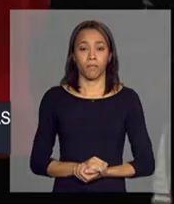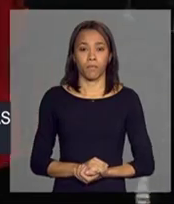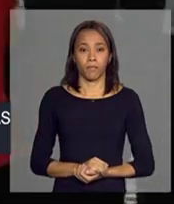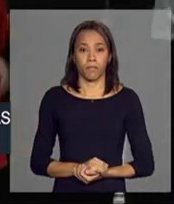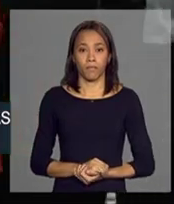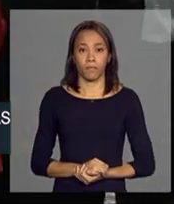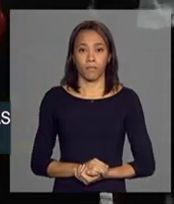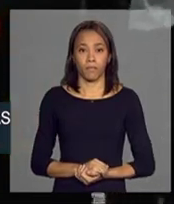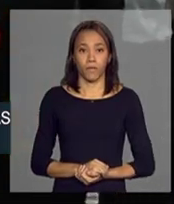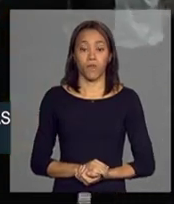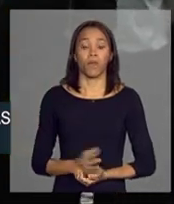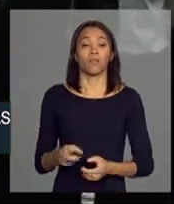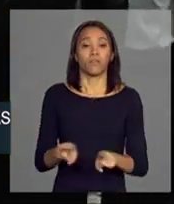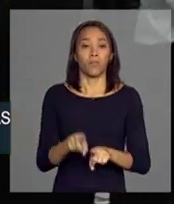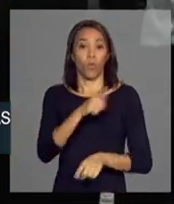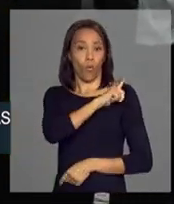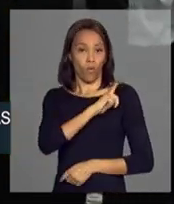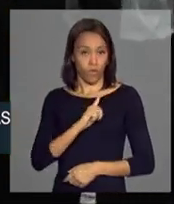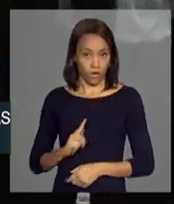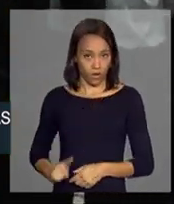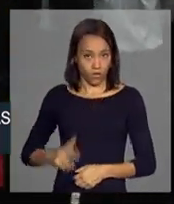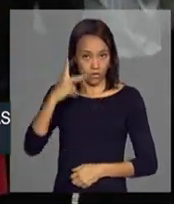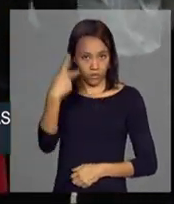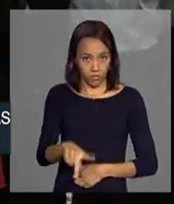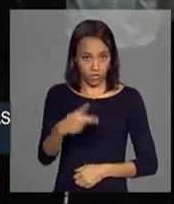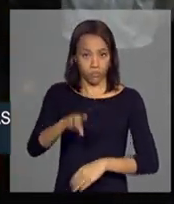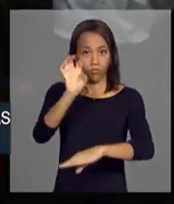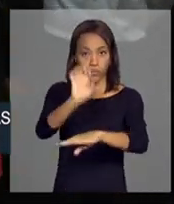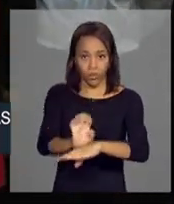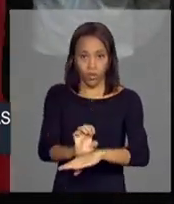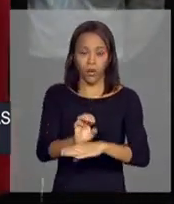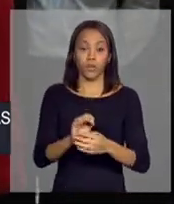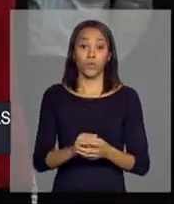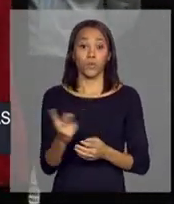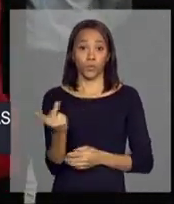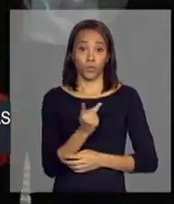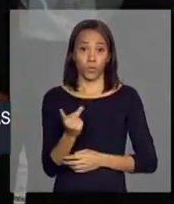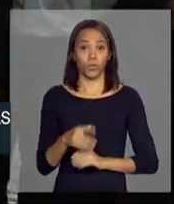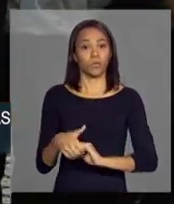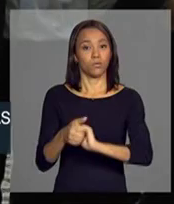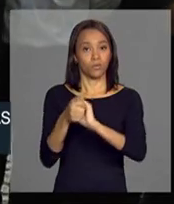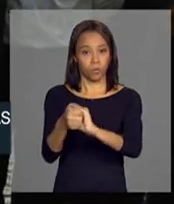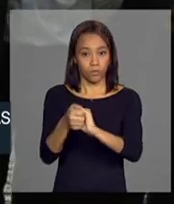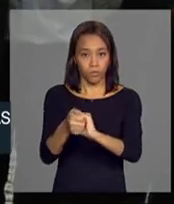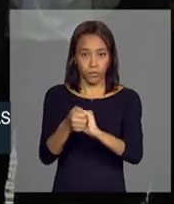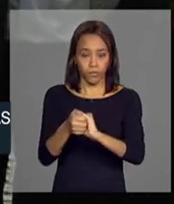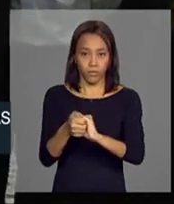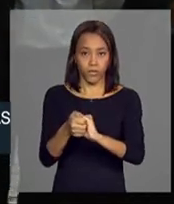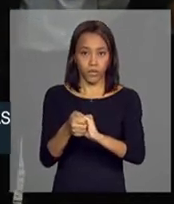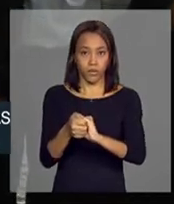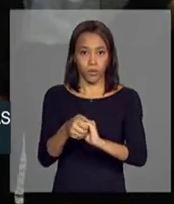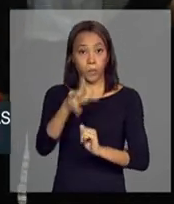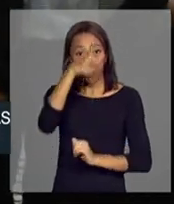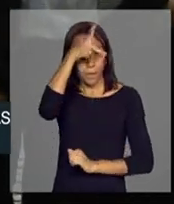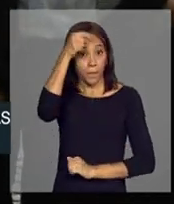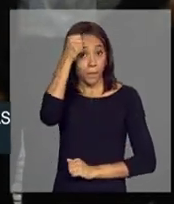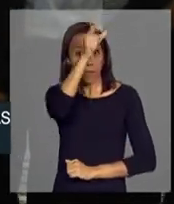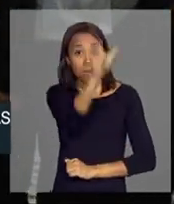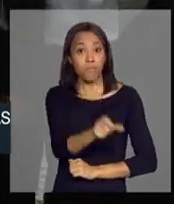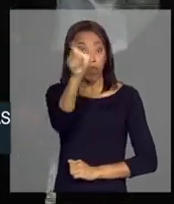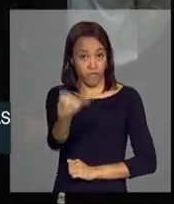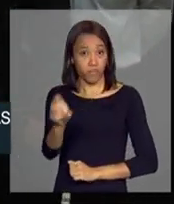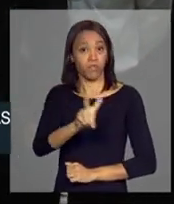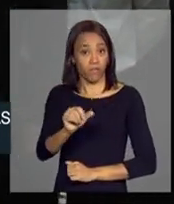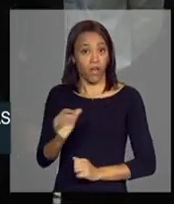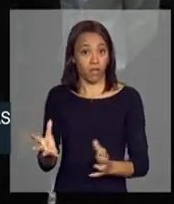o governador do rio grande do sul tarso genro eles cumprimento neste momento prefeitos que vão